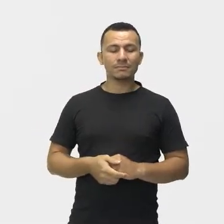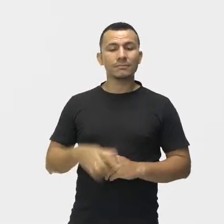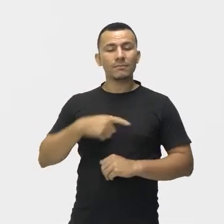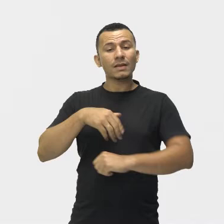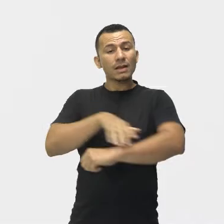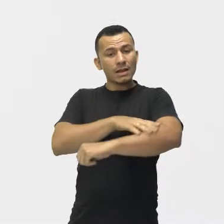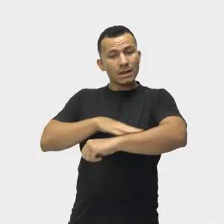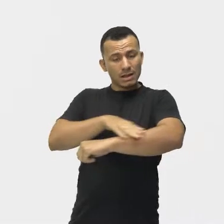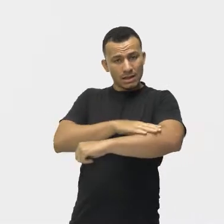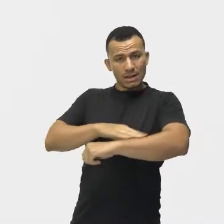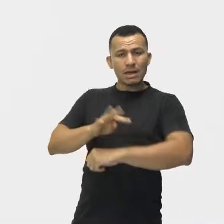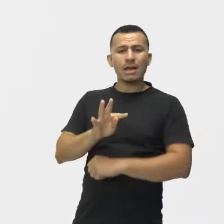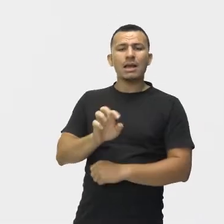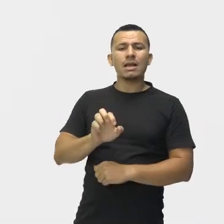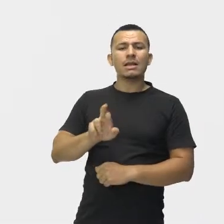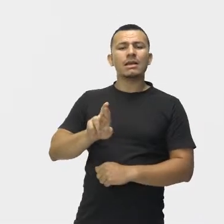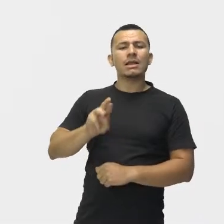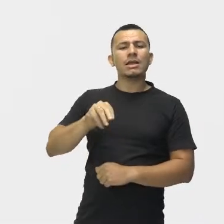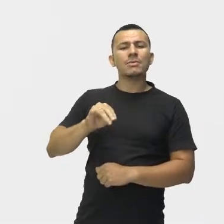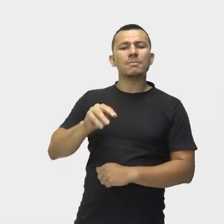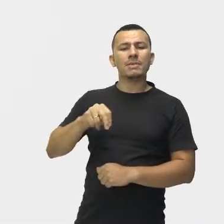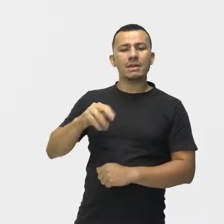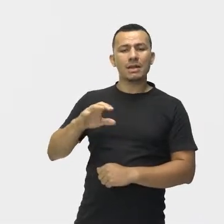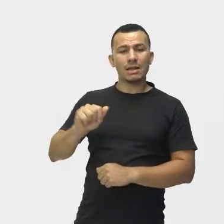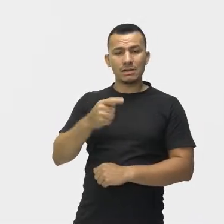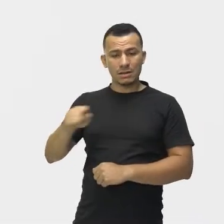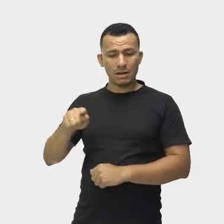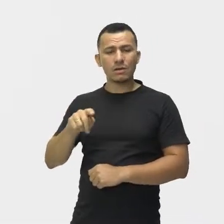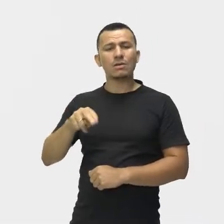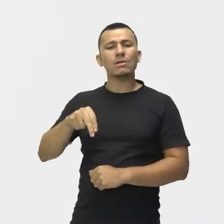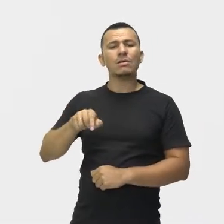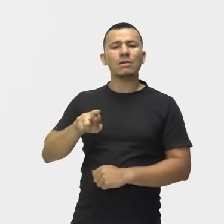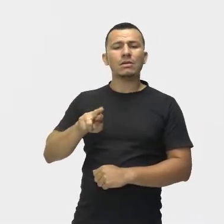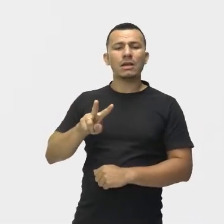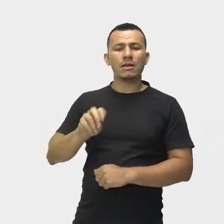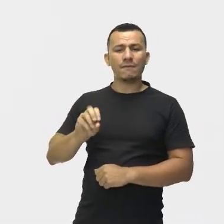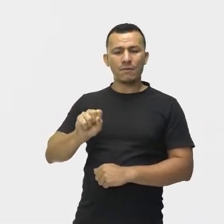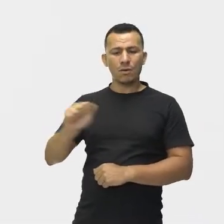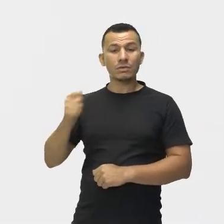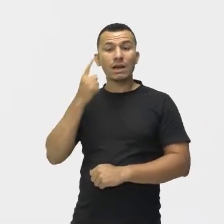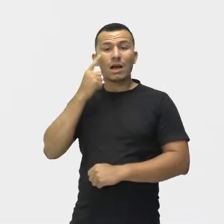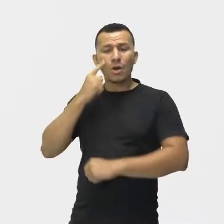terminações nervosas livres, como a gente está observando aqui, ó, diversas aí vão